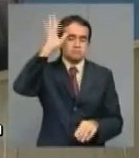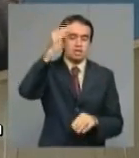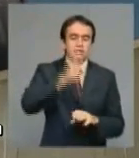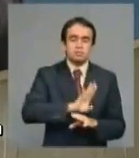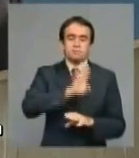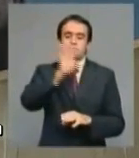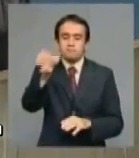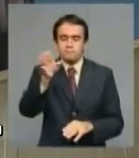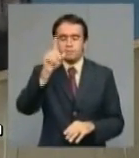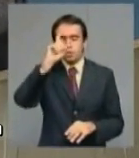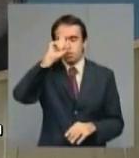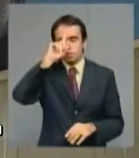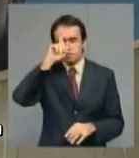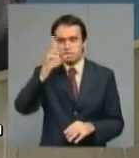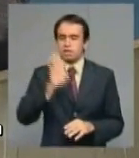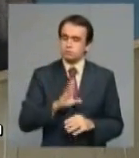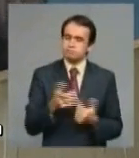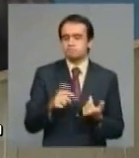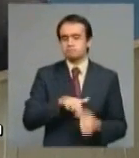Olha,